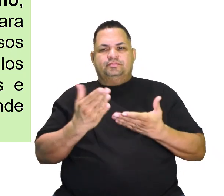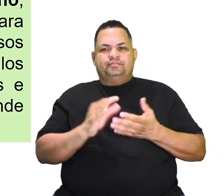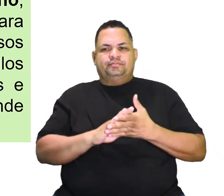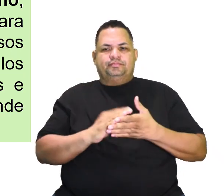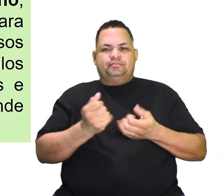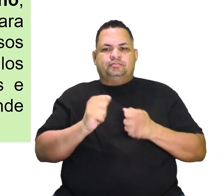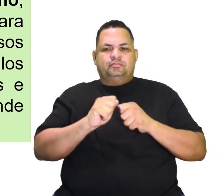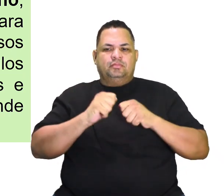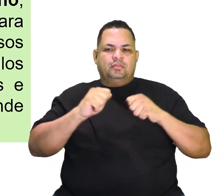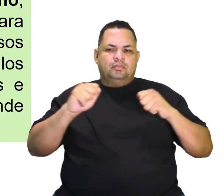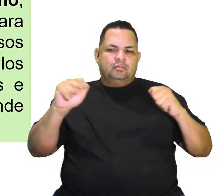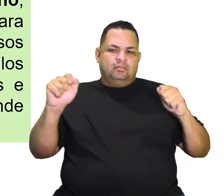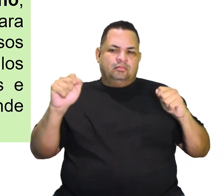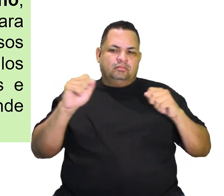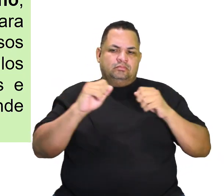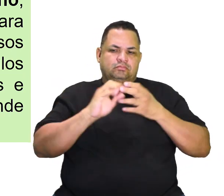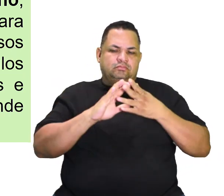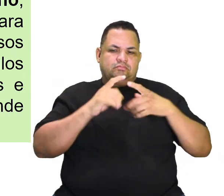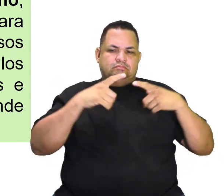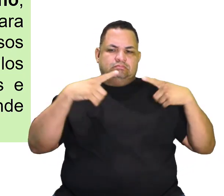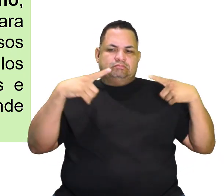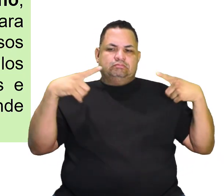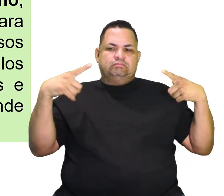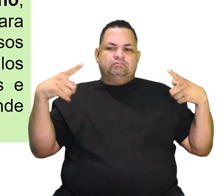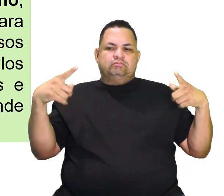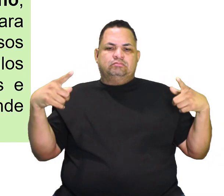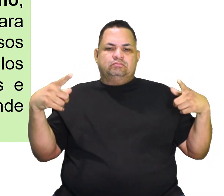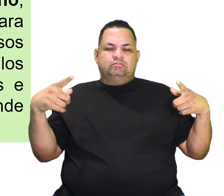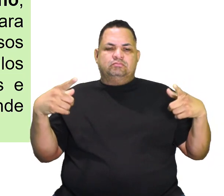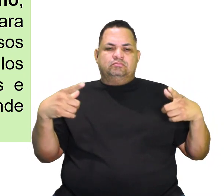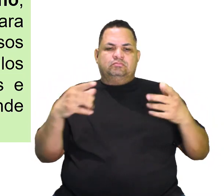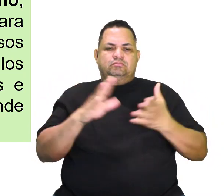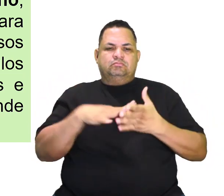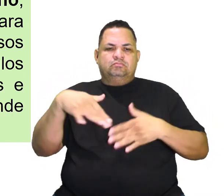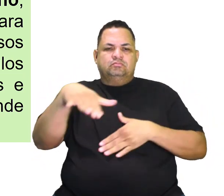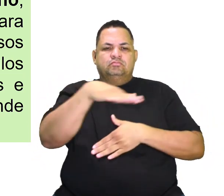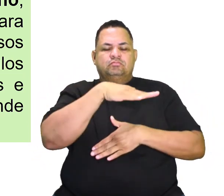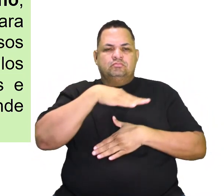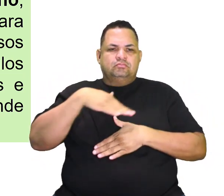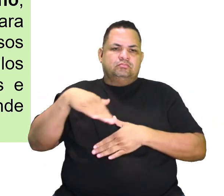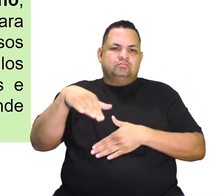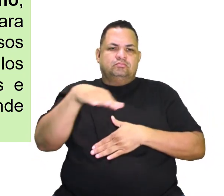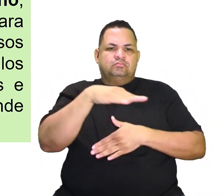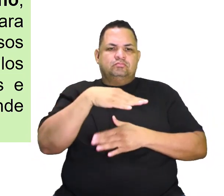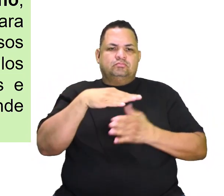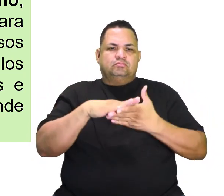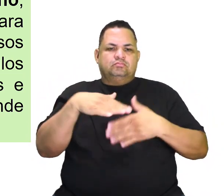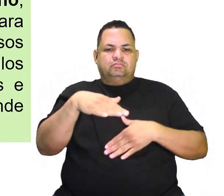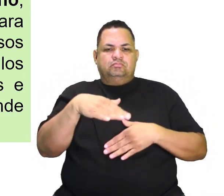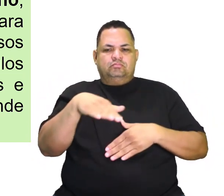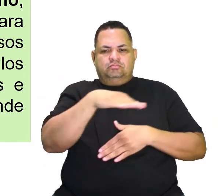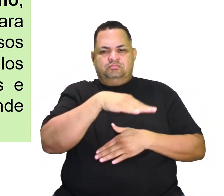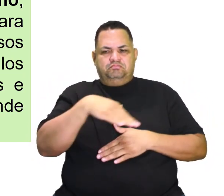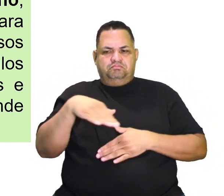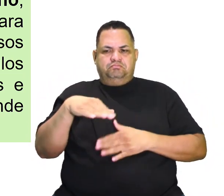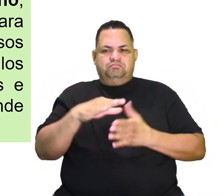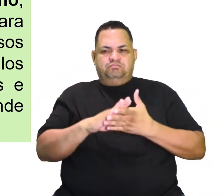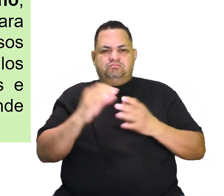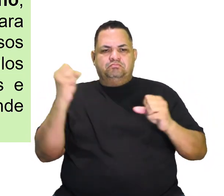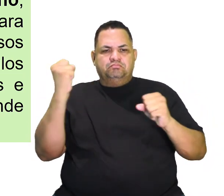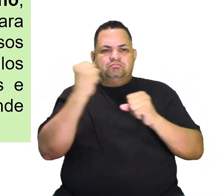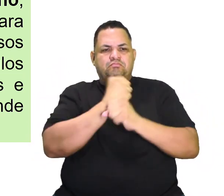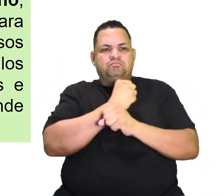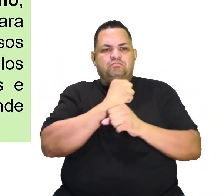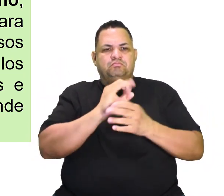maiores teatros em questão de espaço físico, né? De